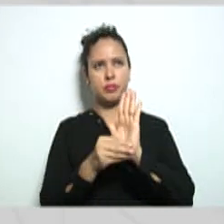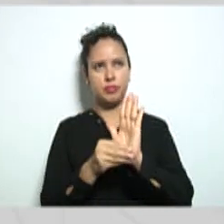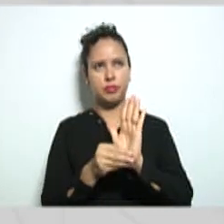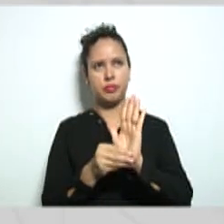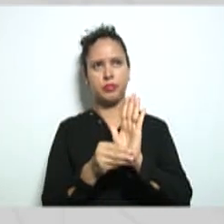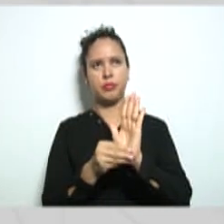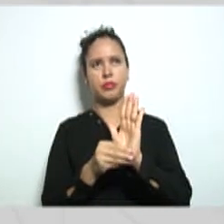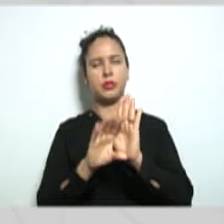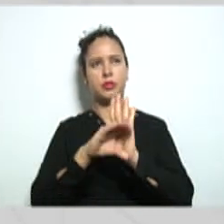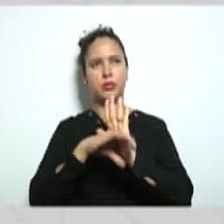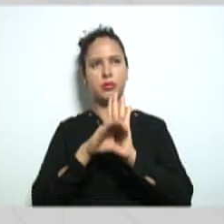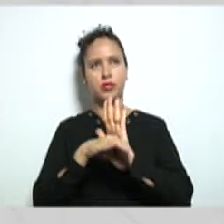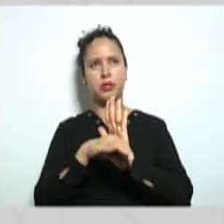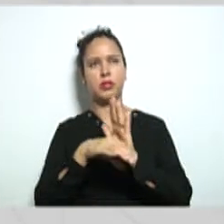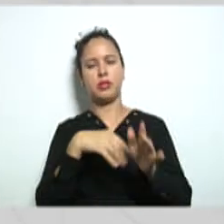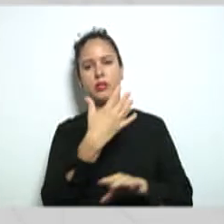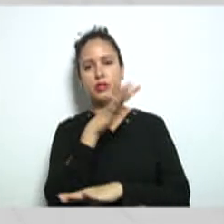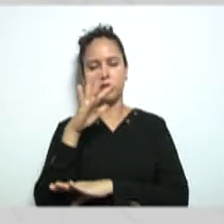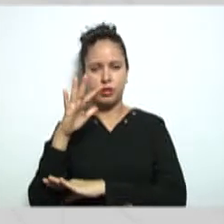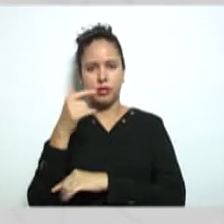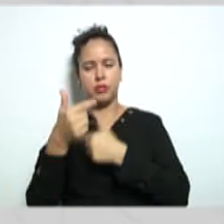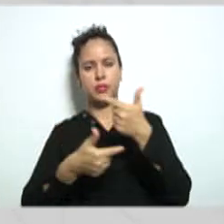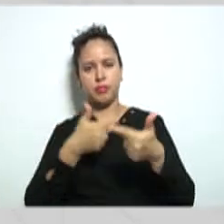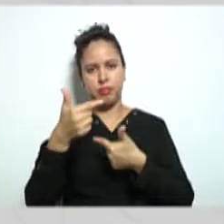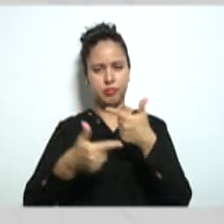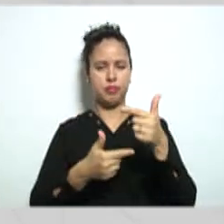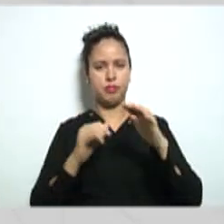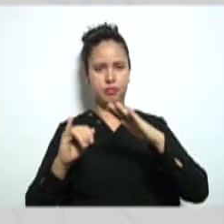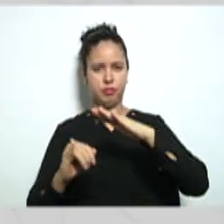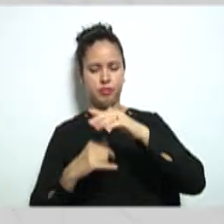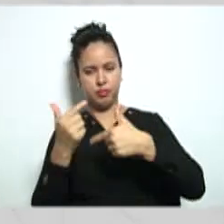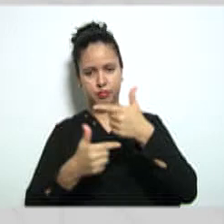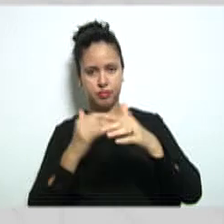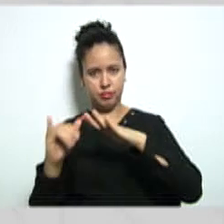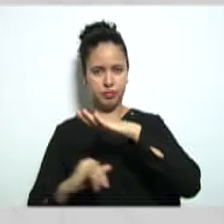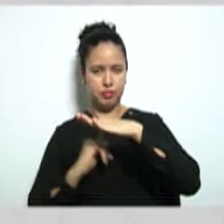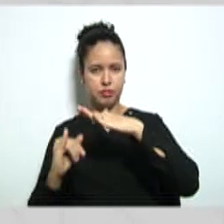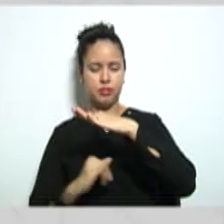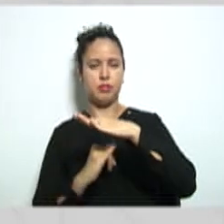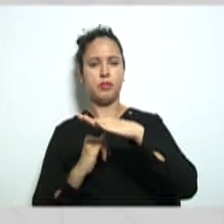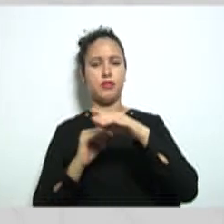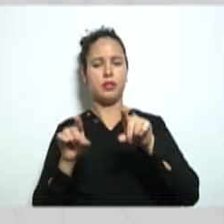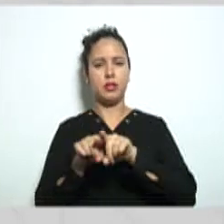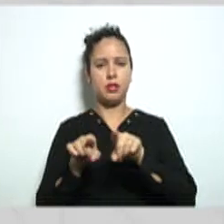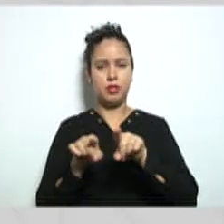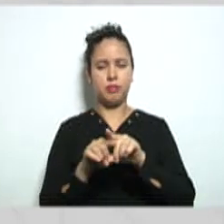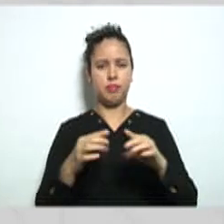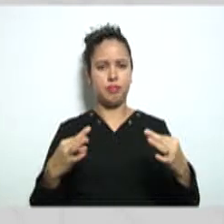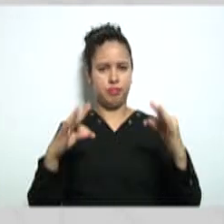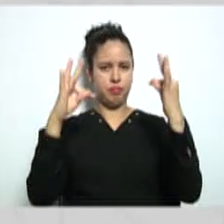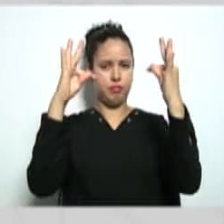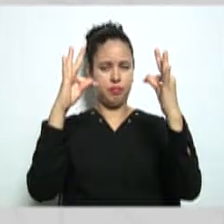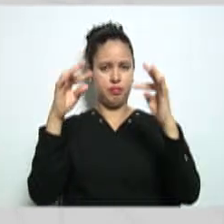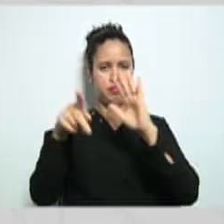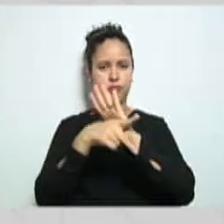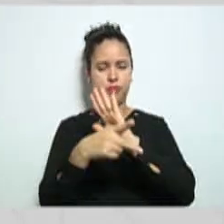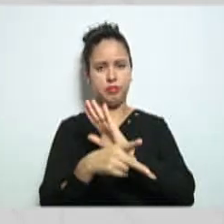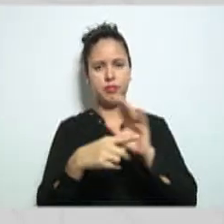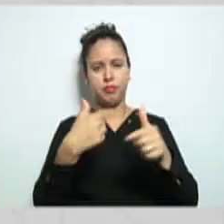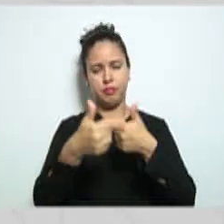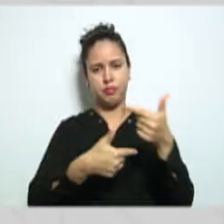do trabalho, trabalho informal, automação e teletrabalho,